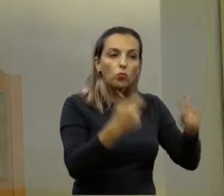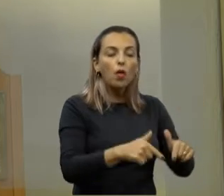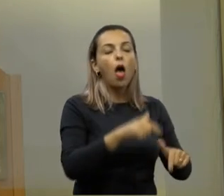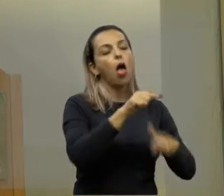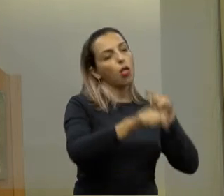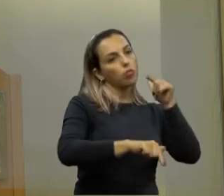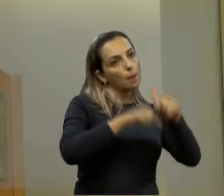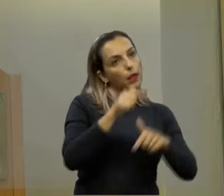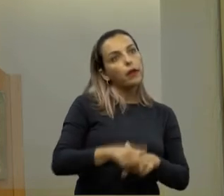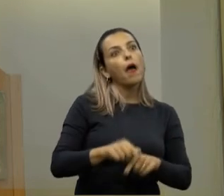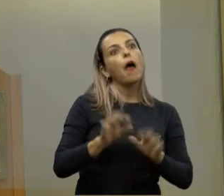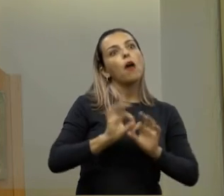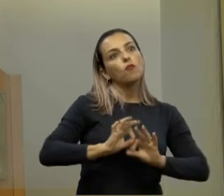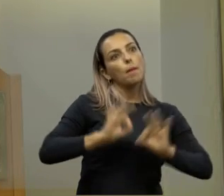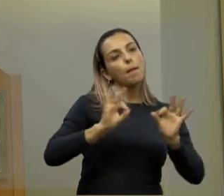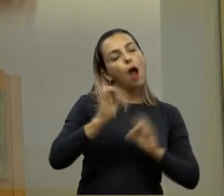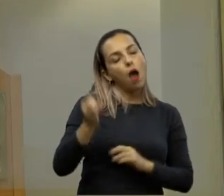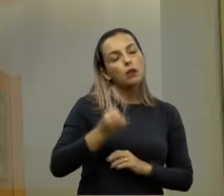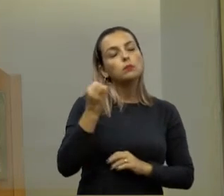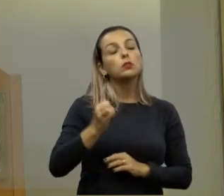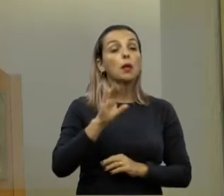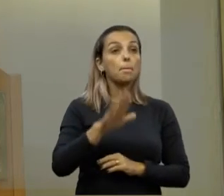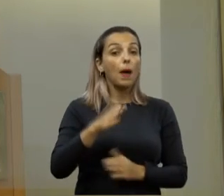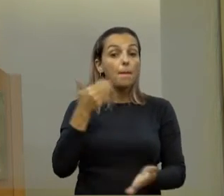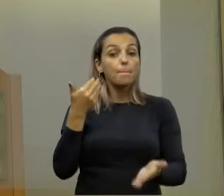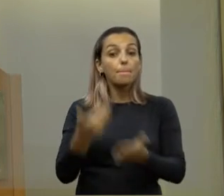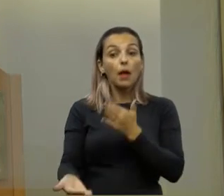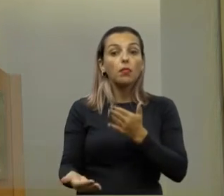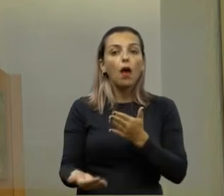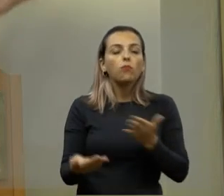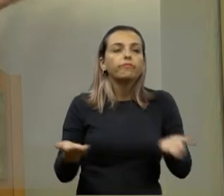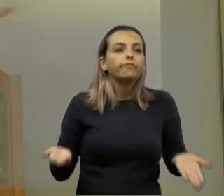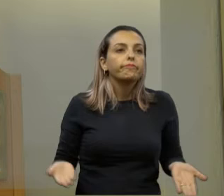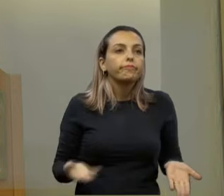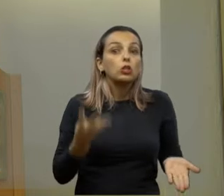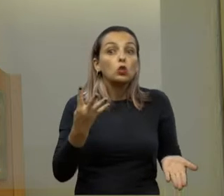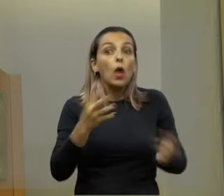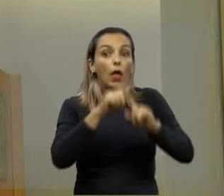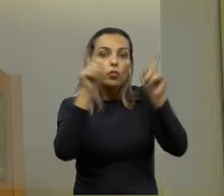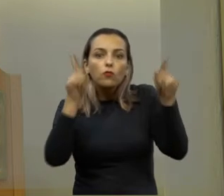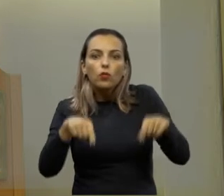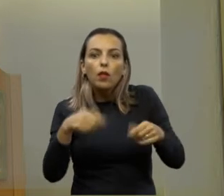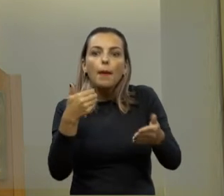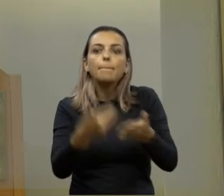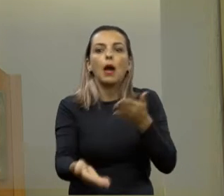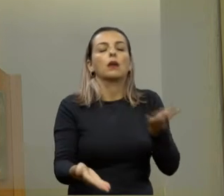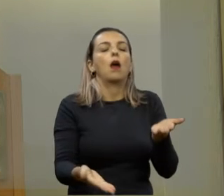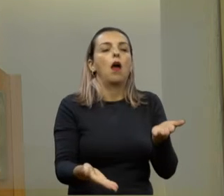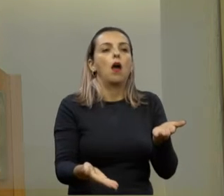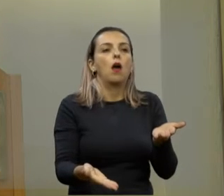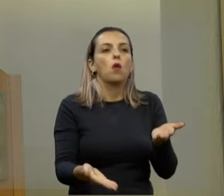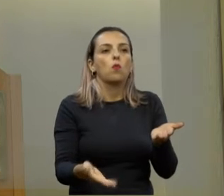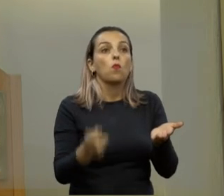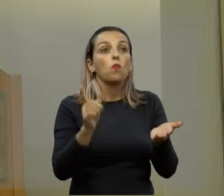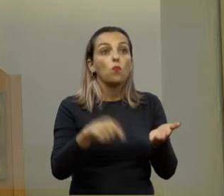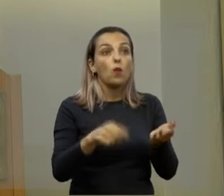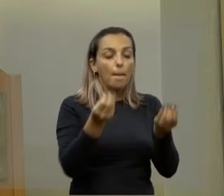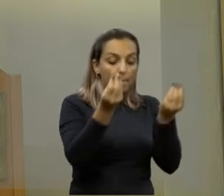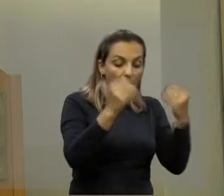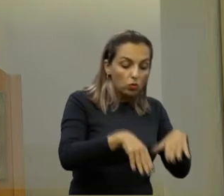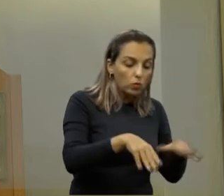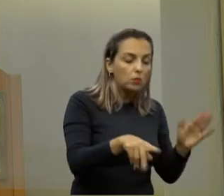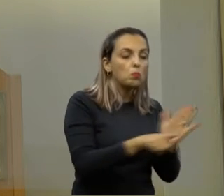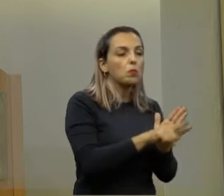trabalhava fazendo uma função importante e de repente perdeu ali quatro funcionários e quem sai perdendo com isso